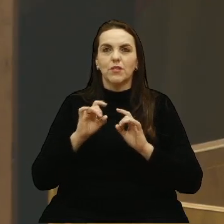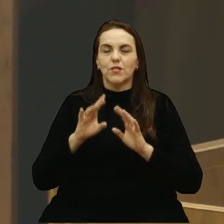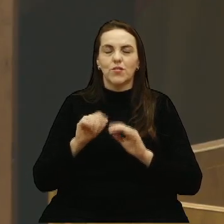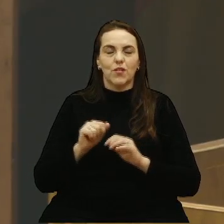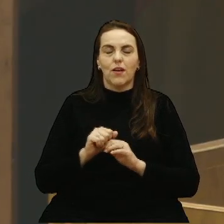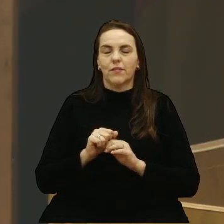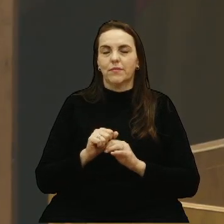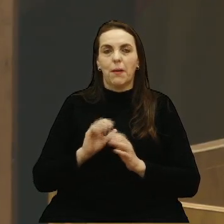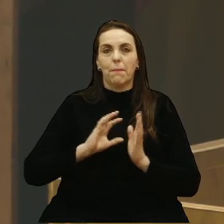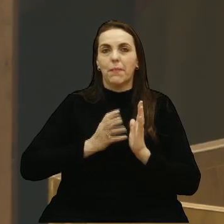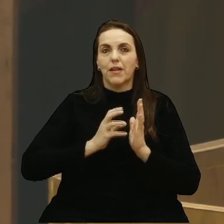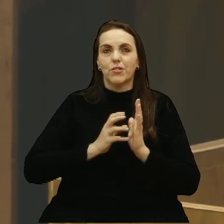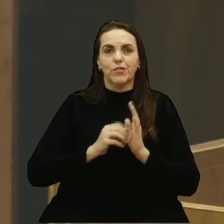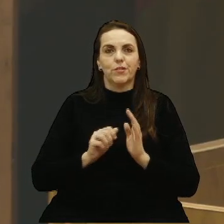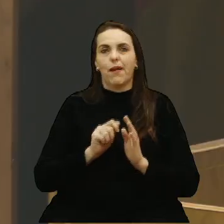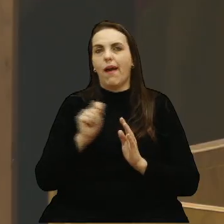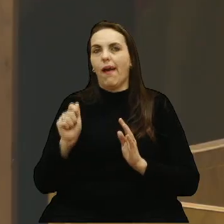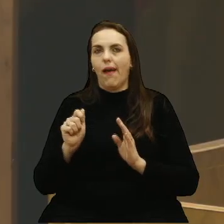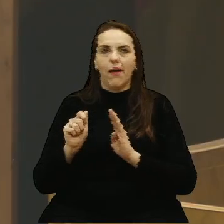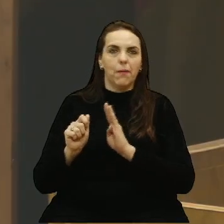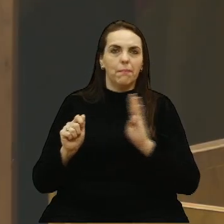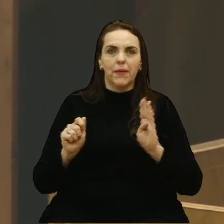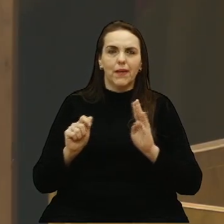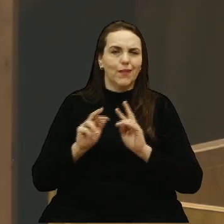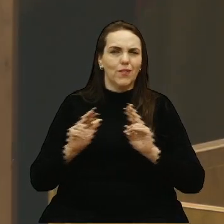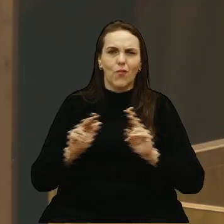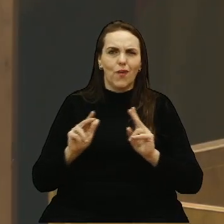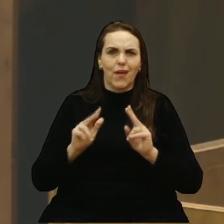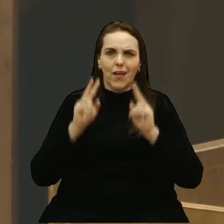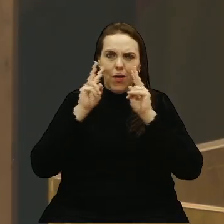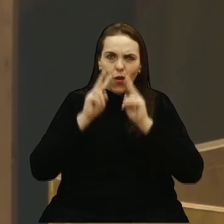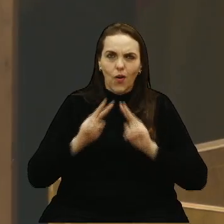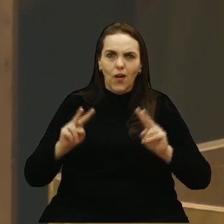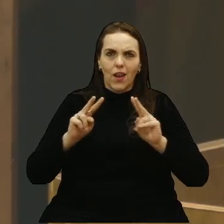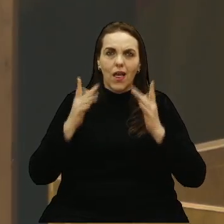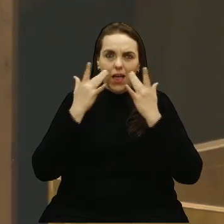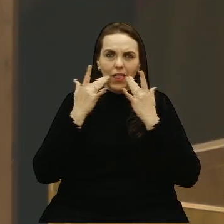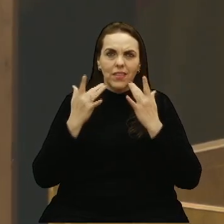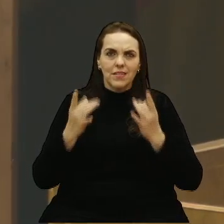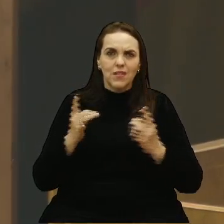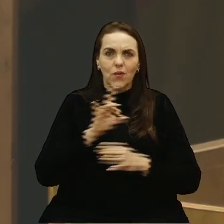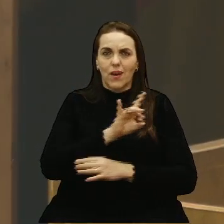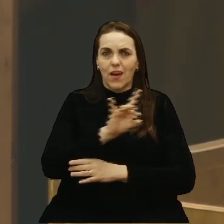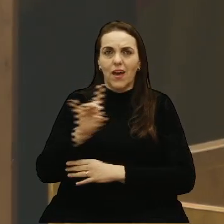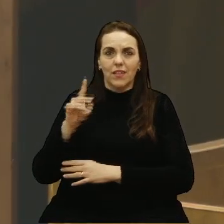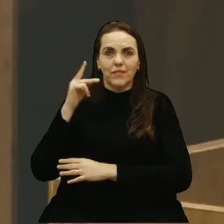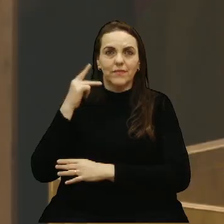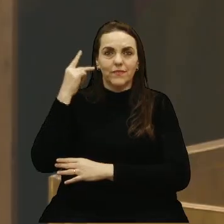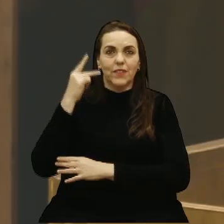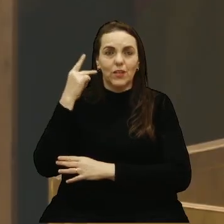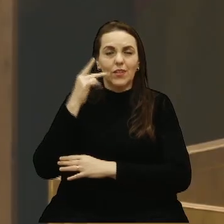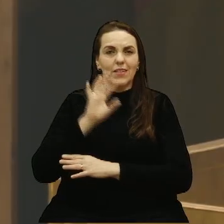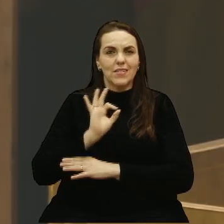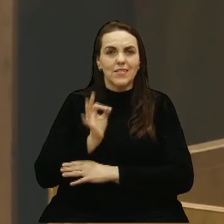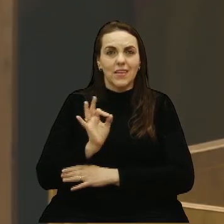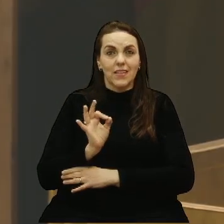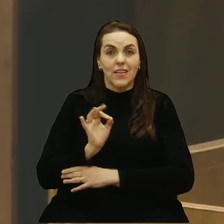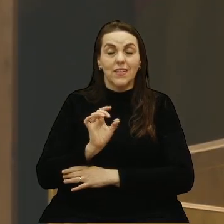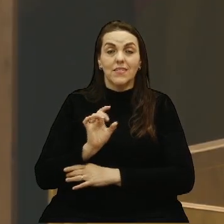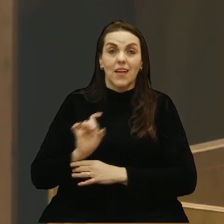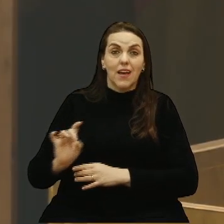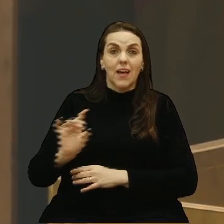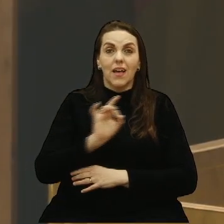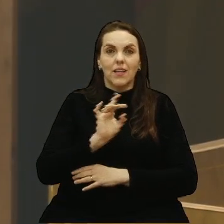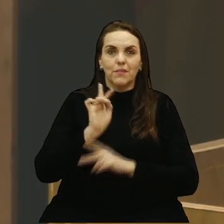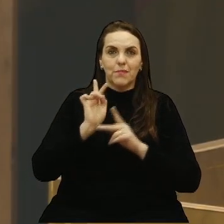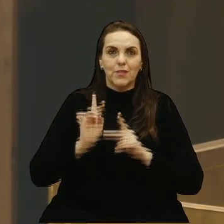B, mas sim pelo olhar atento de cada vereador. E tenho certeza que de cada pessoa ou segmento que cada nobre vereador